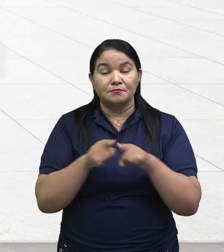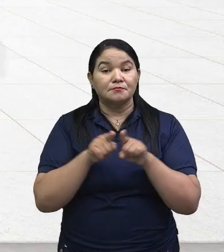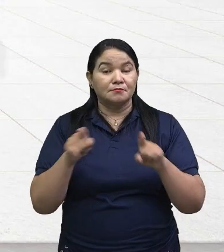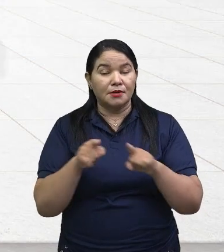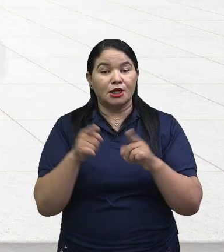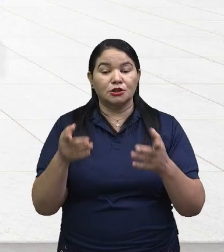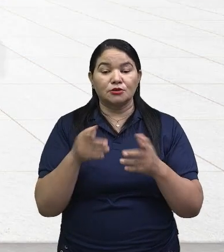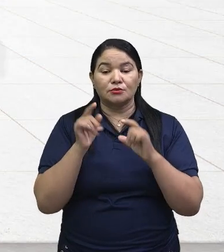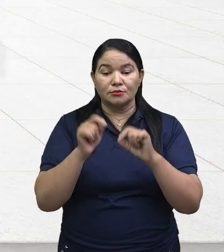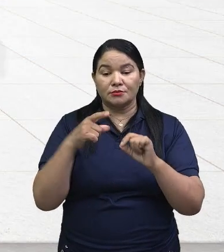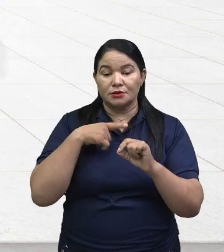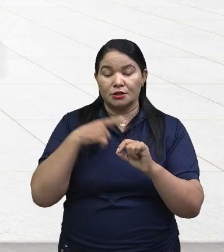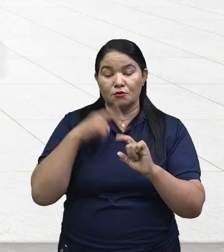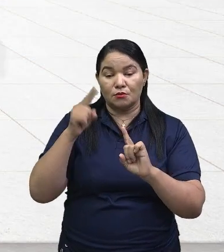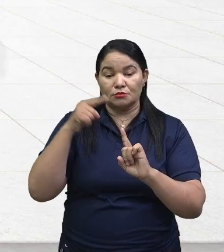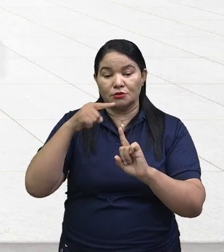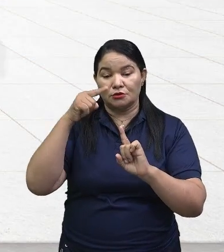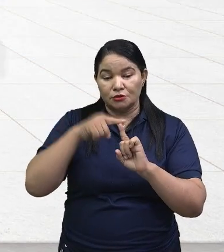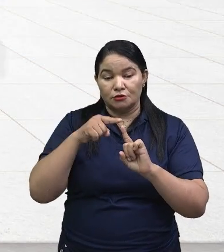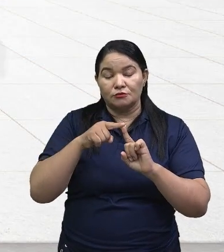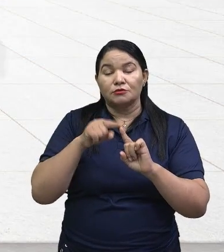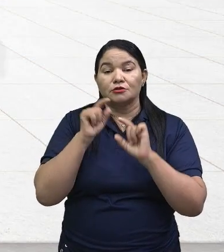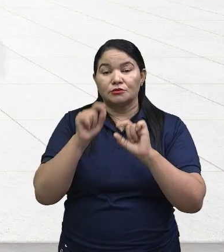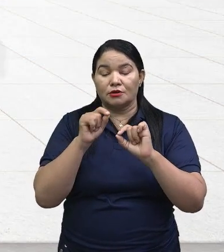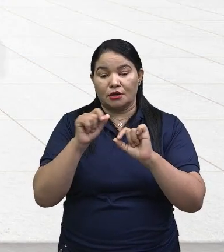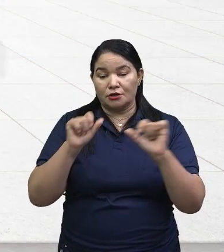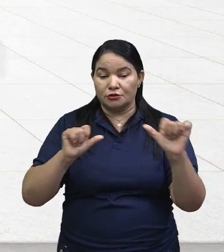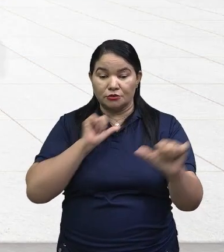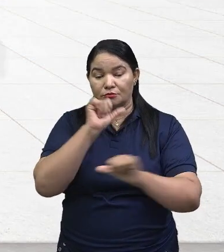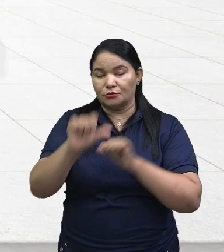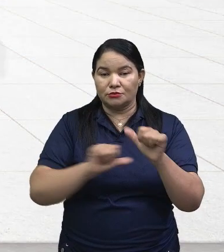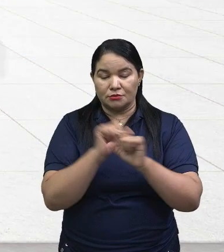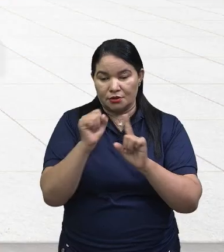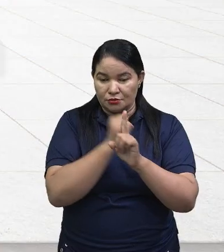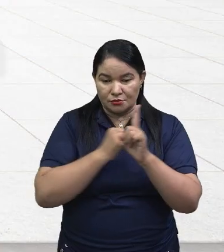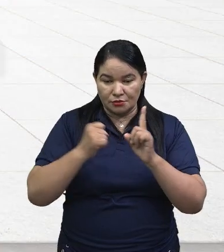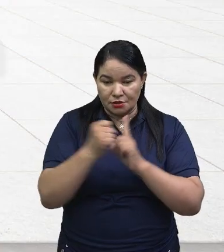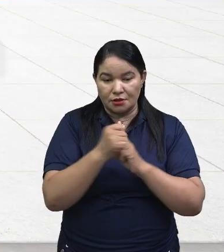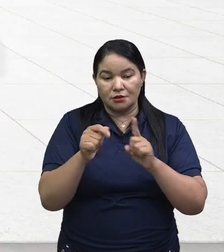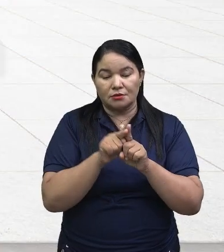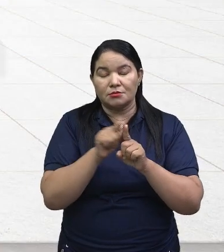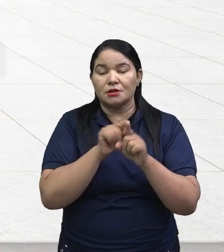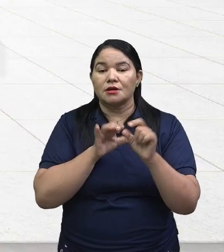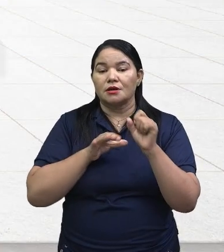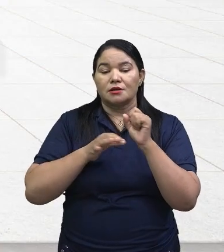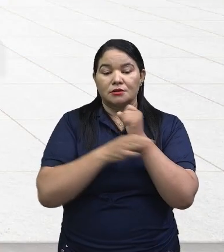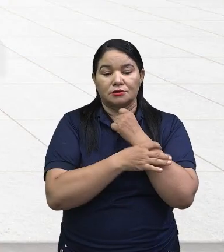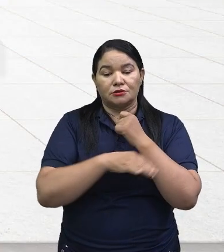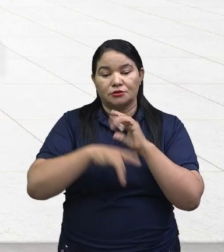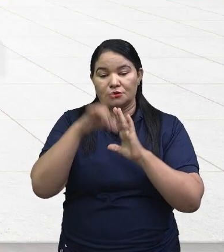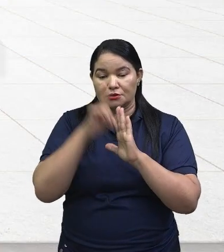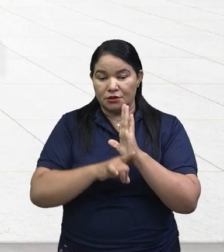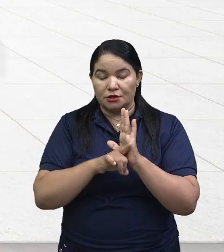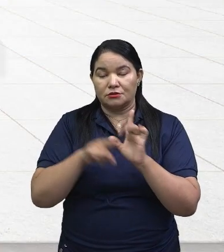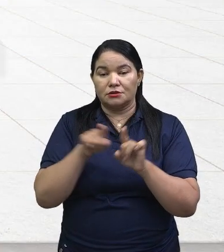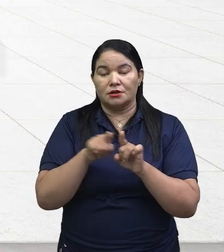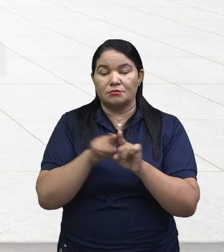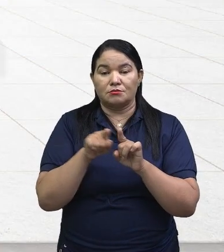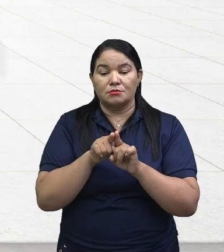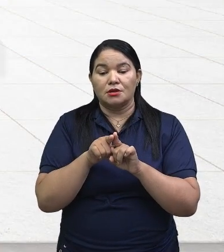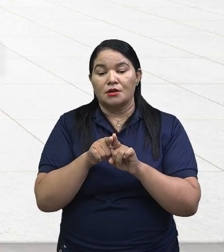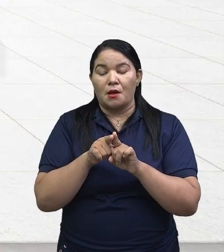eles compartilham o objetivo de transformar a sociedade para garantir direitos